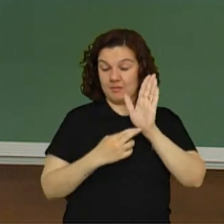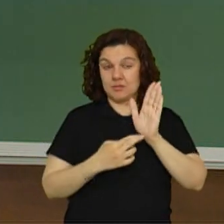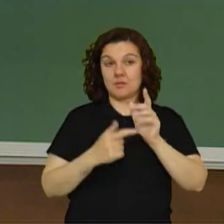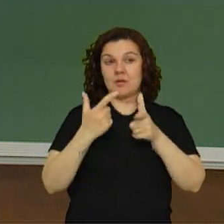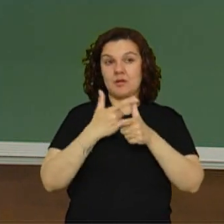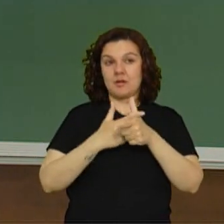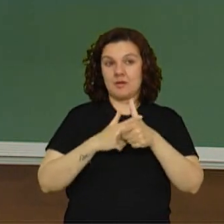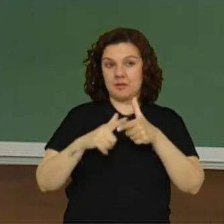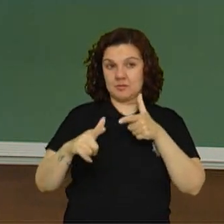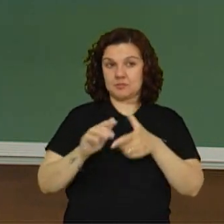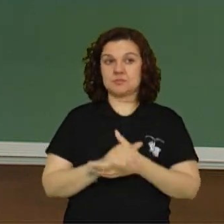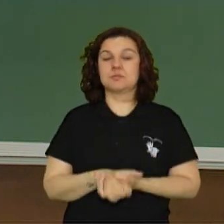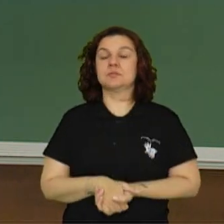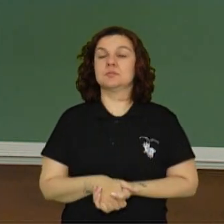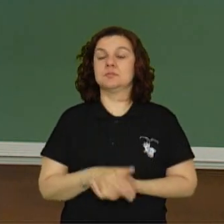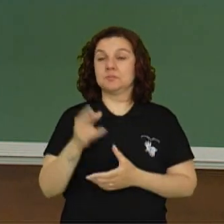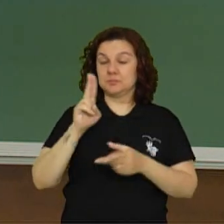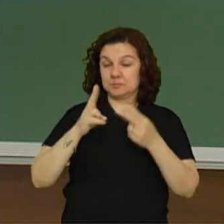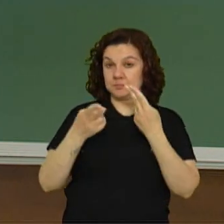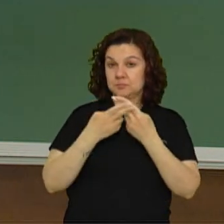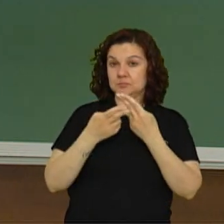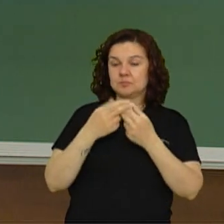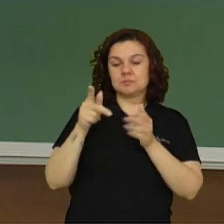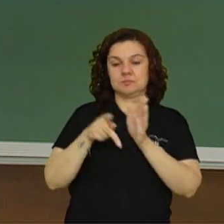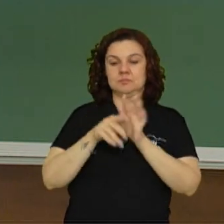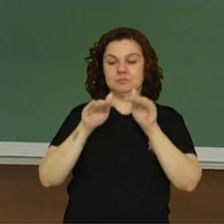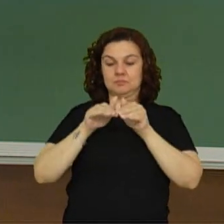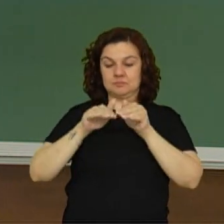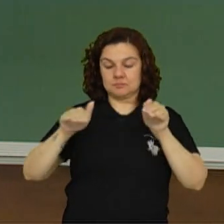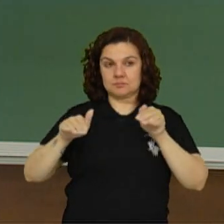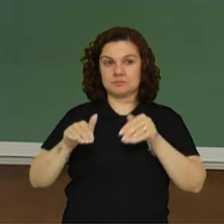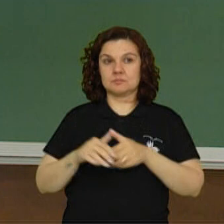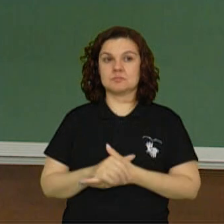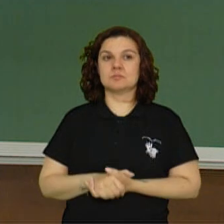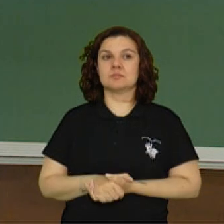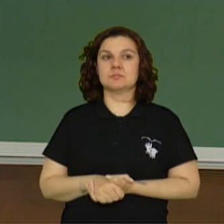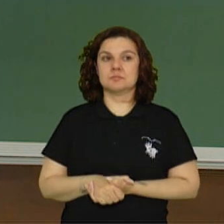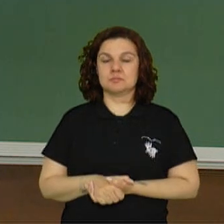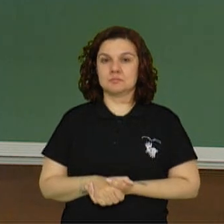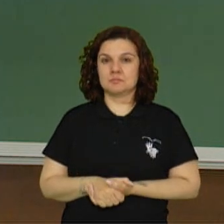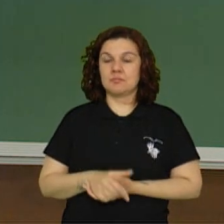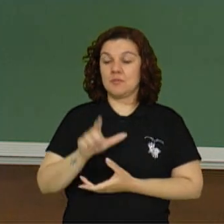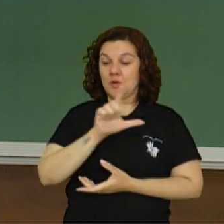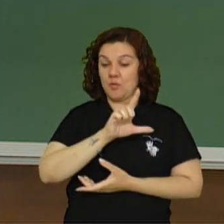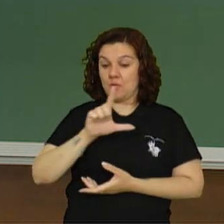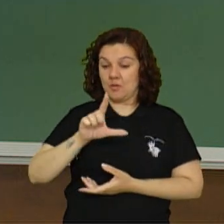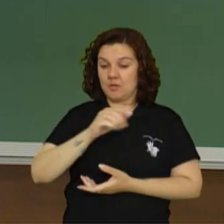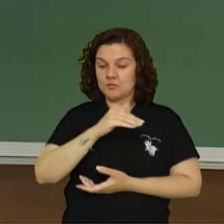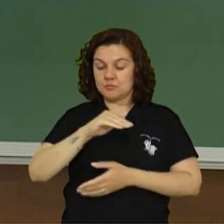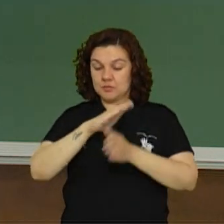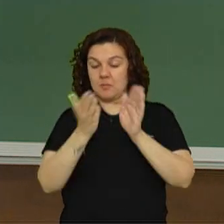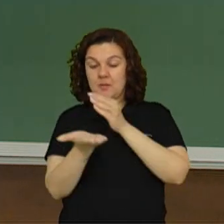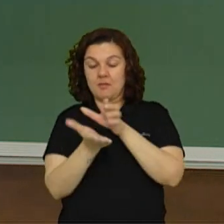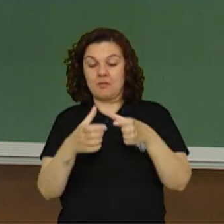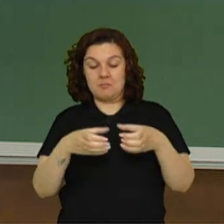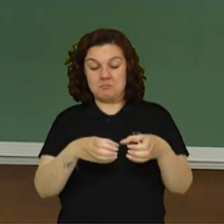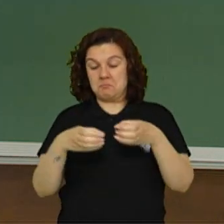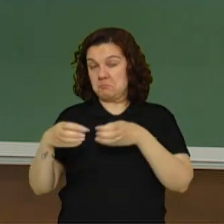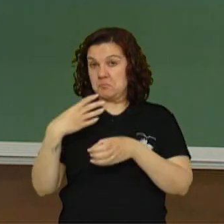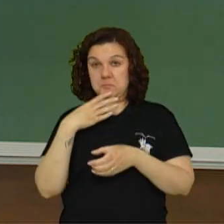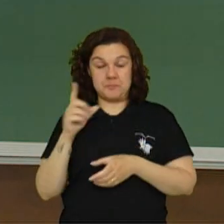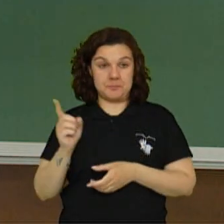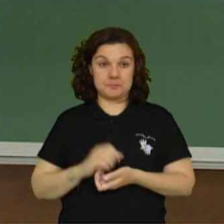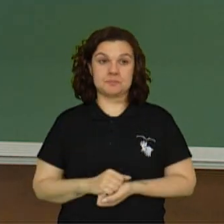uma divisão usando frações, o lado dividido pela medida da base da taça que eu não